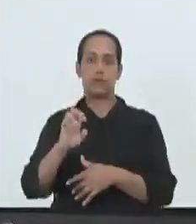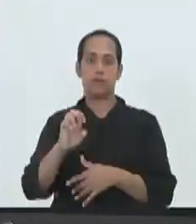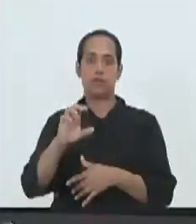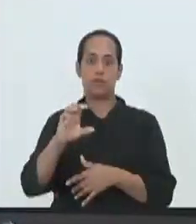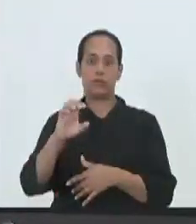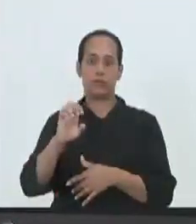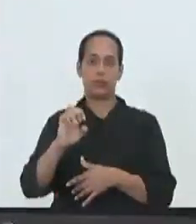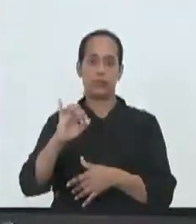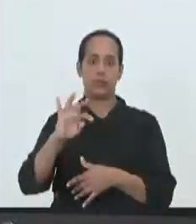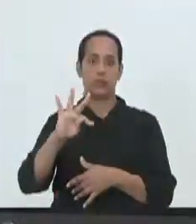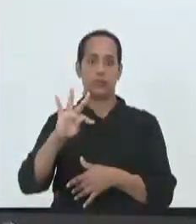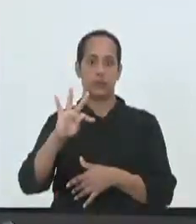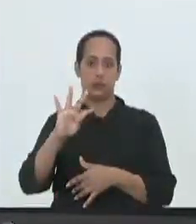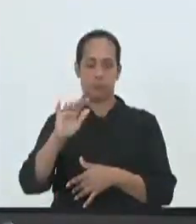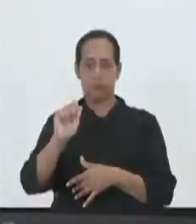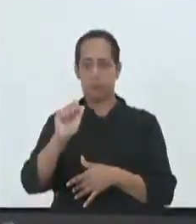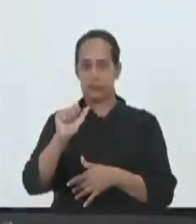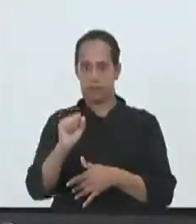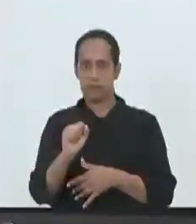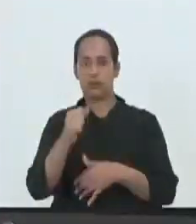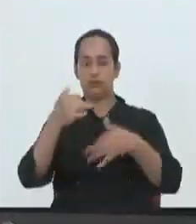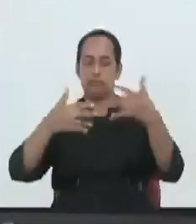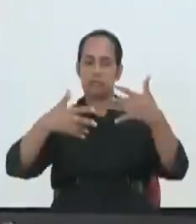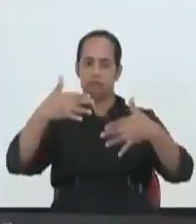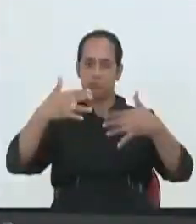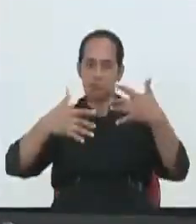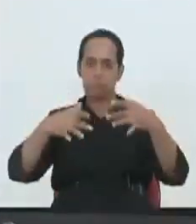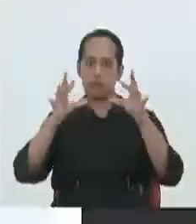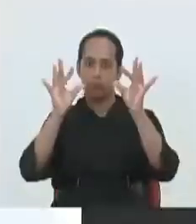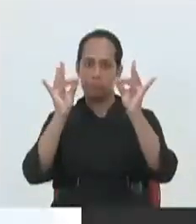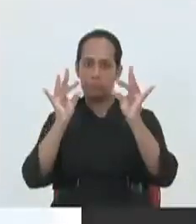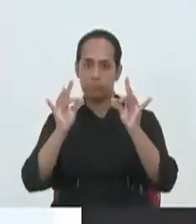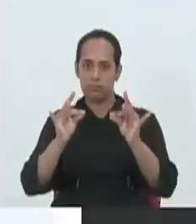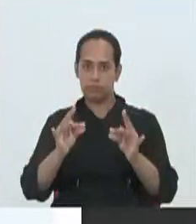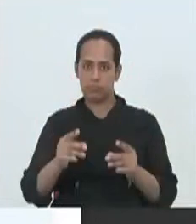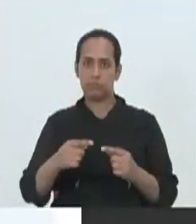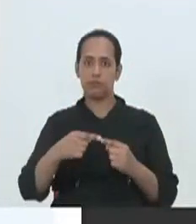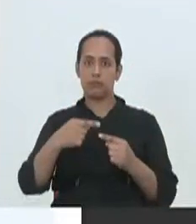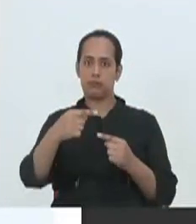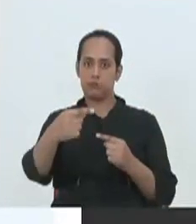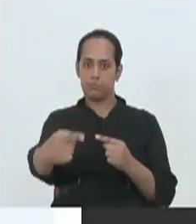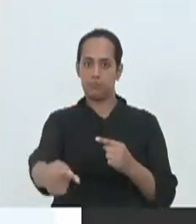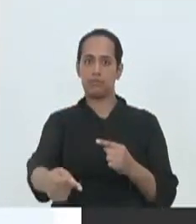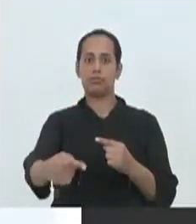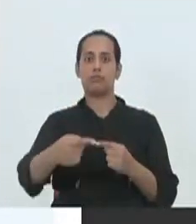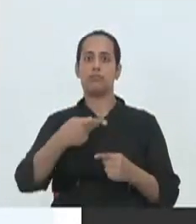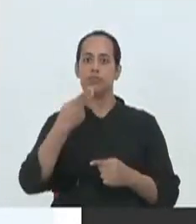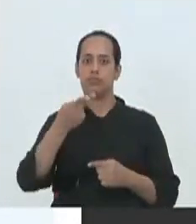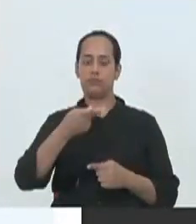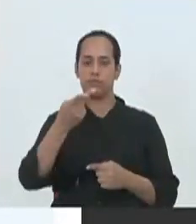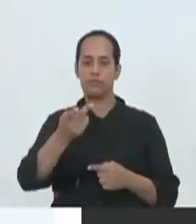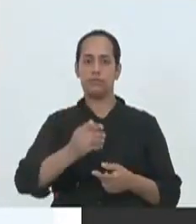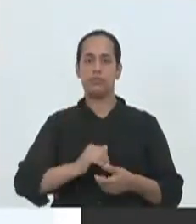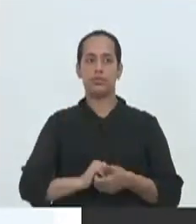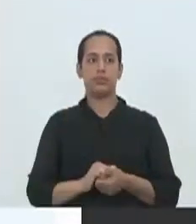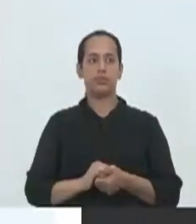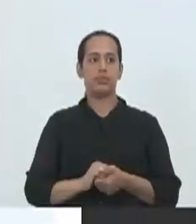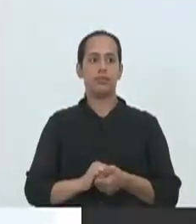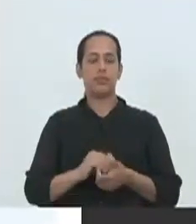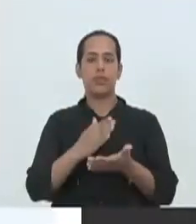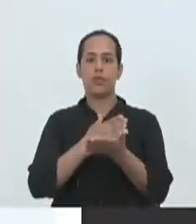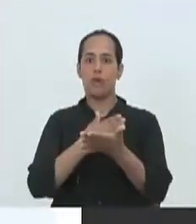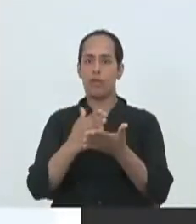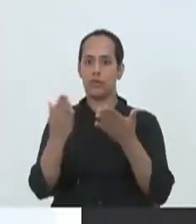forma mais agrupada e vai detalhando no decorrer da nossa fala a gente começa aqui comparando